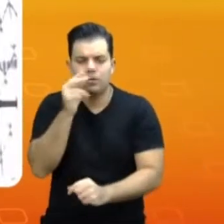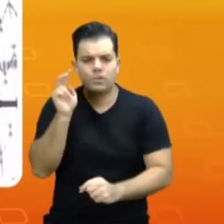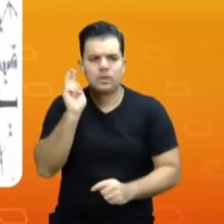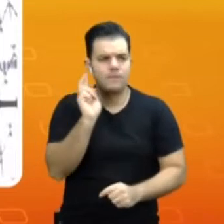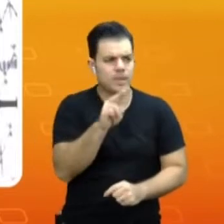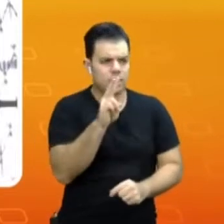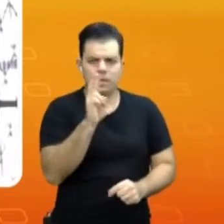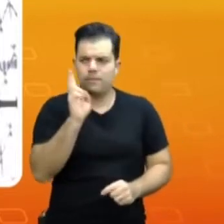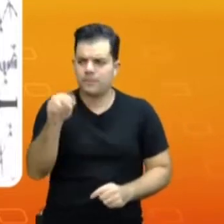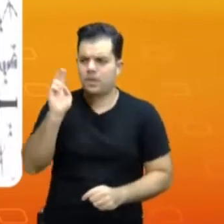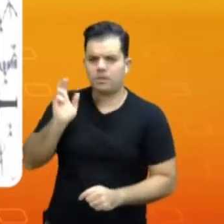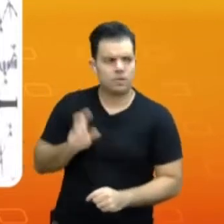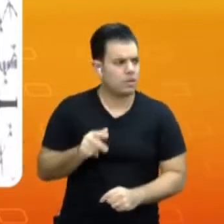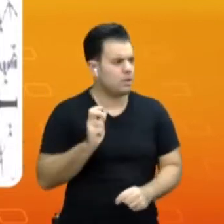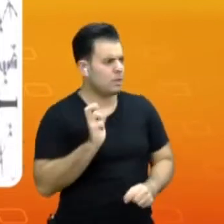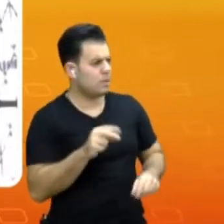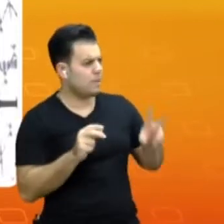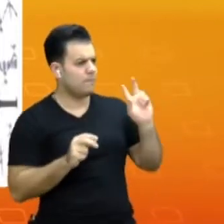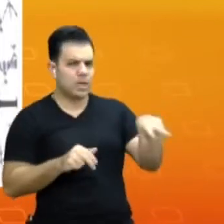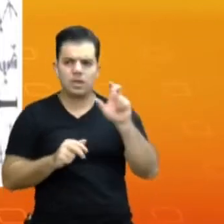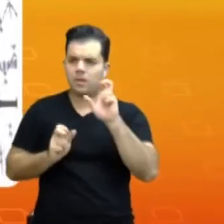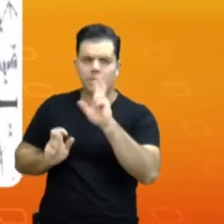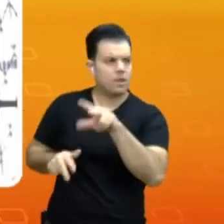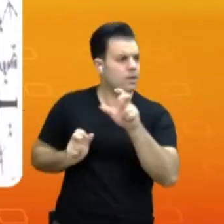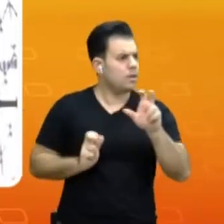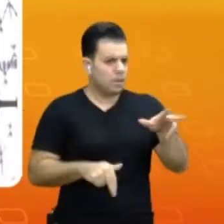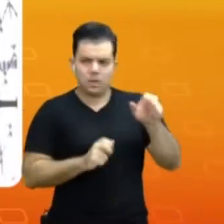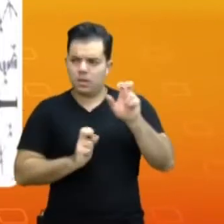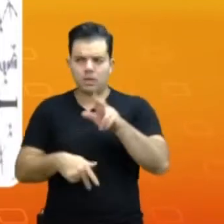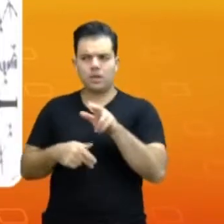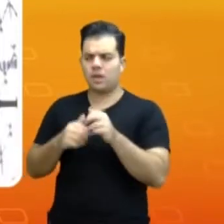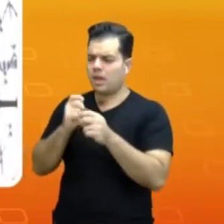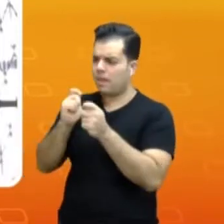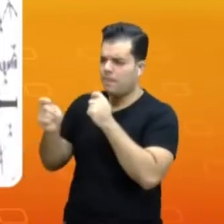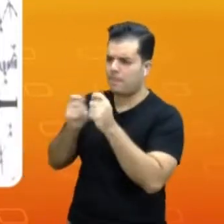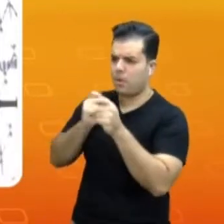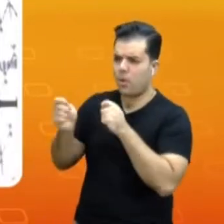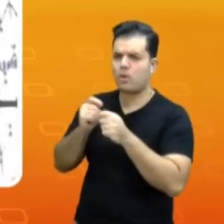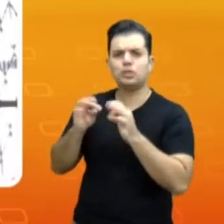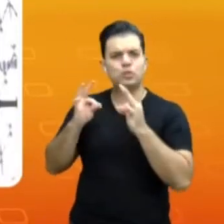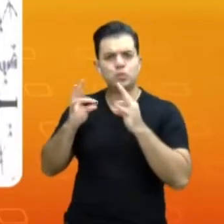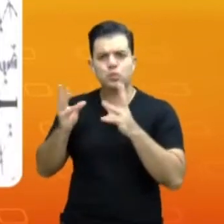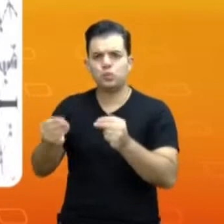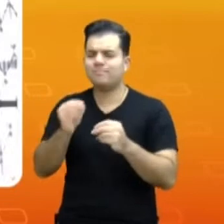andando pelas ruas, enfim, vendo os repórteres na cobertura, principalmente